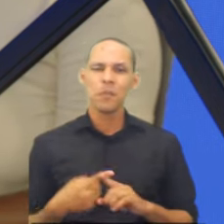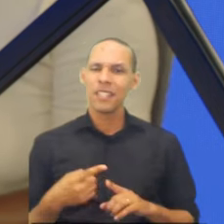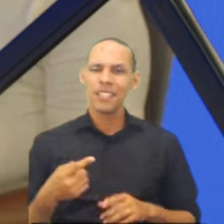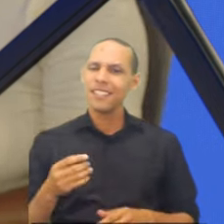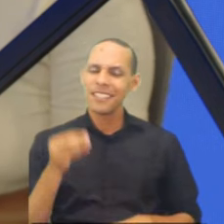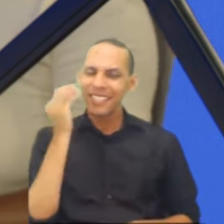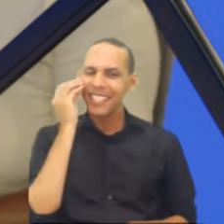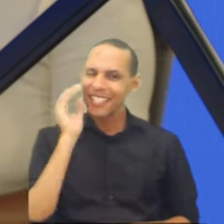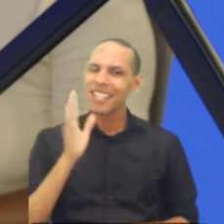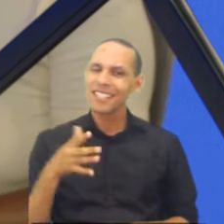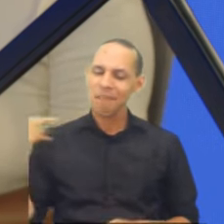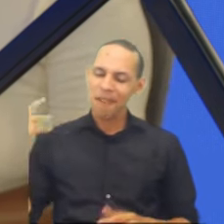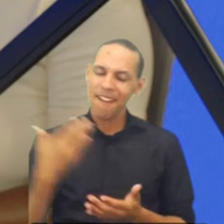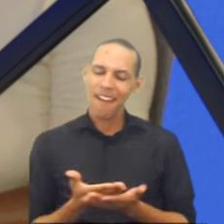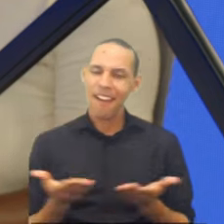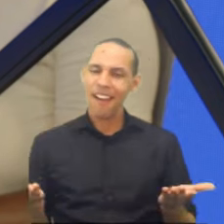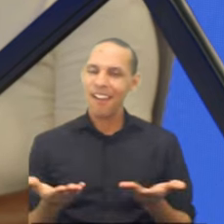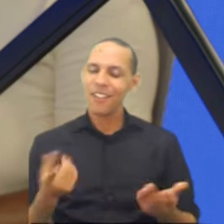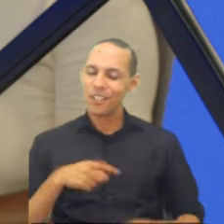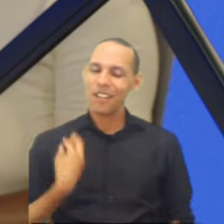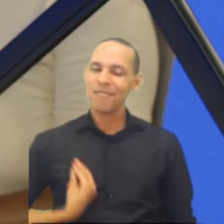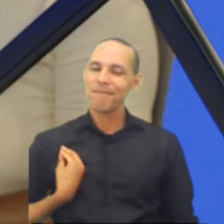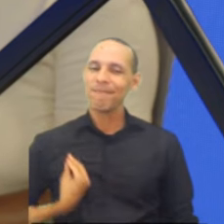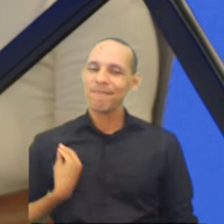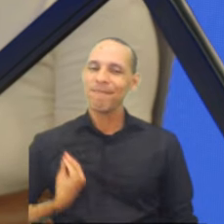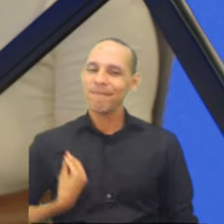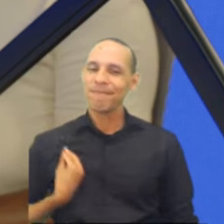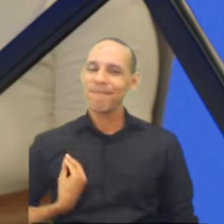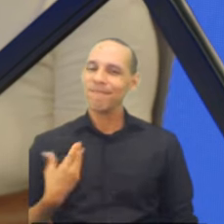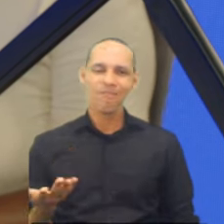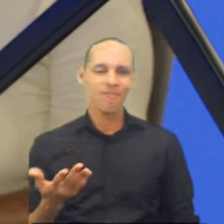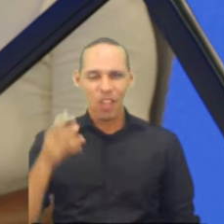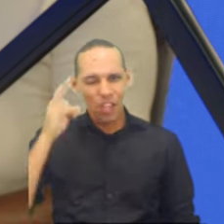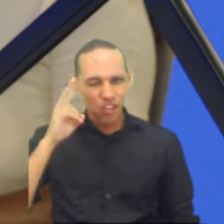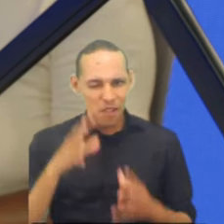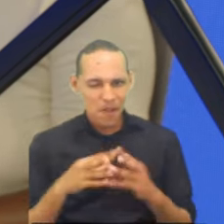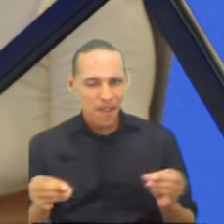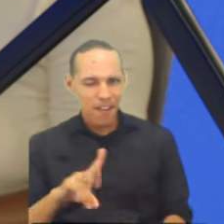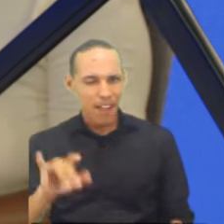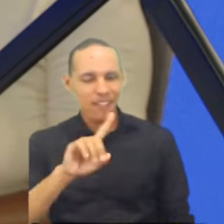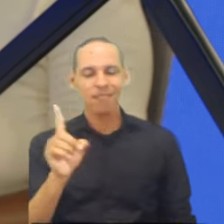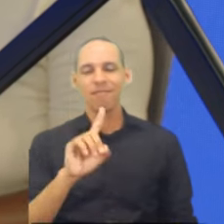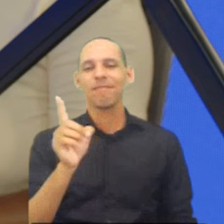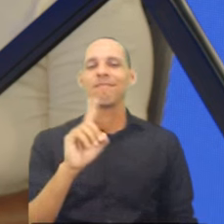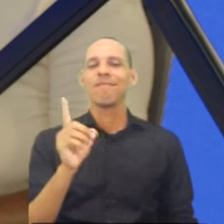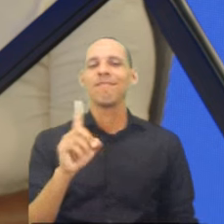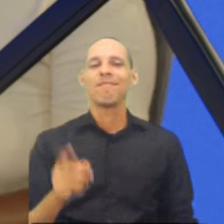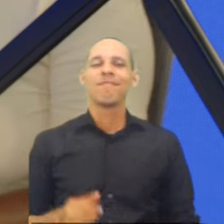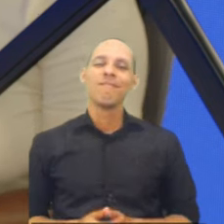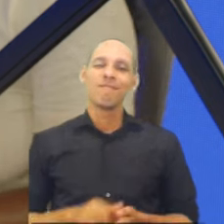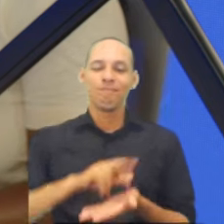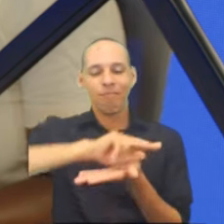porque já tentaram fazer isso nos quilombos e a gente tá aqui então essa história não vai acabar